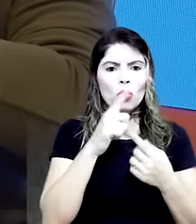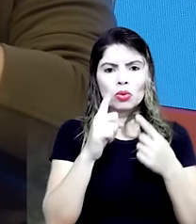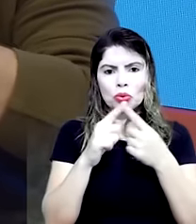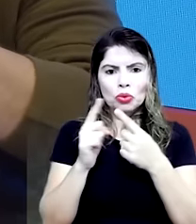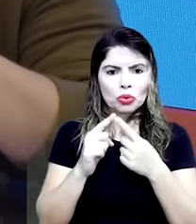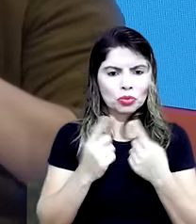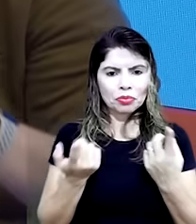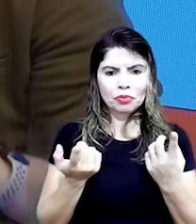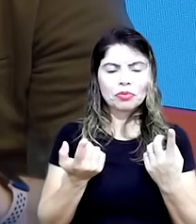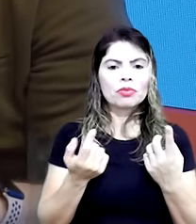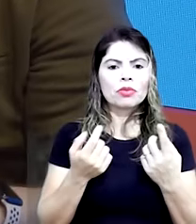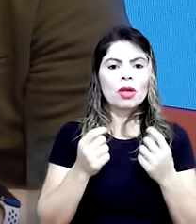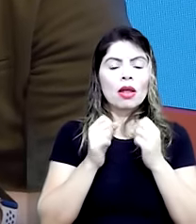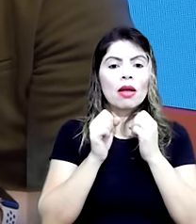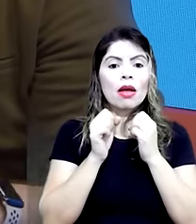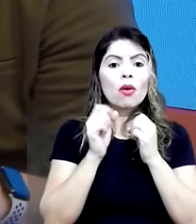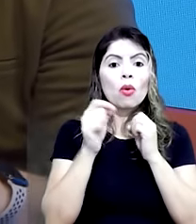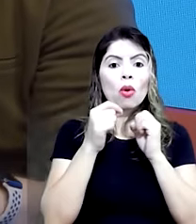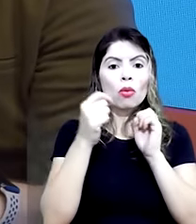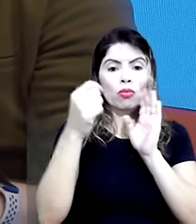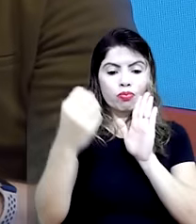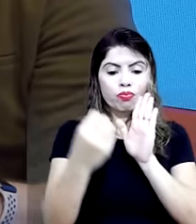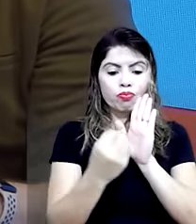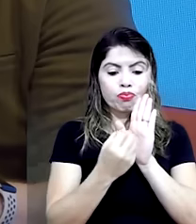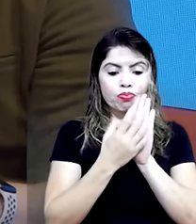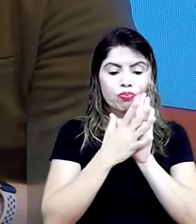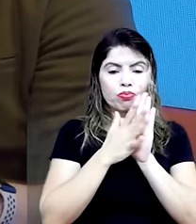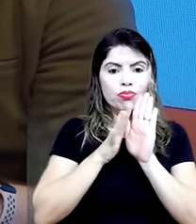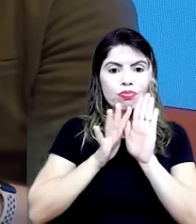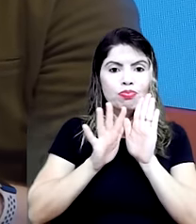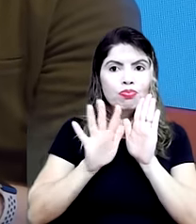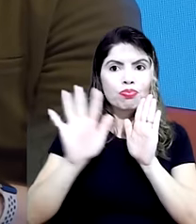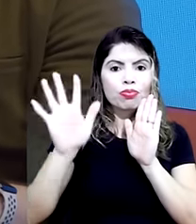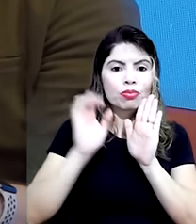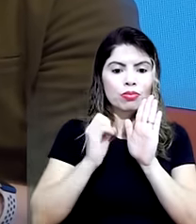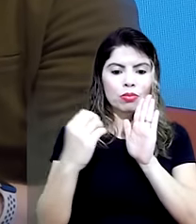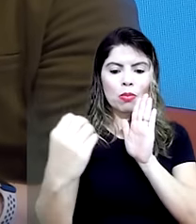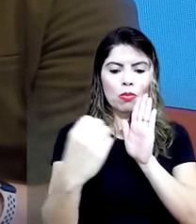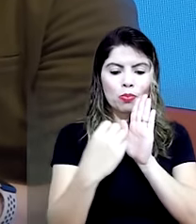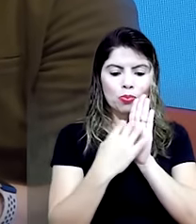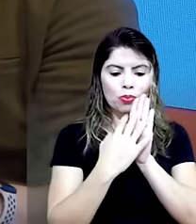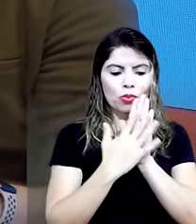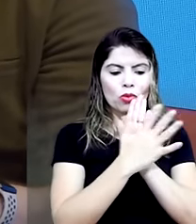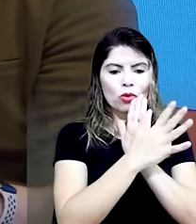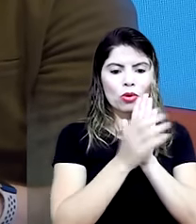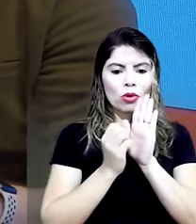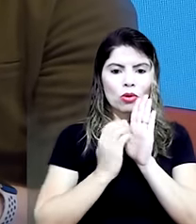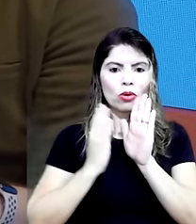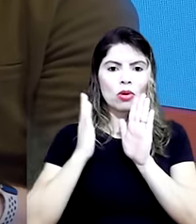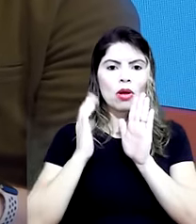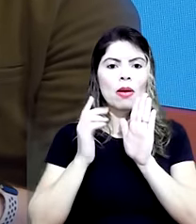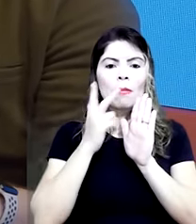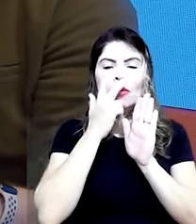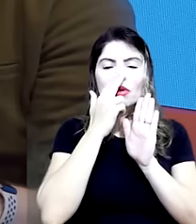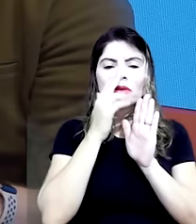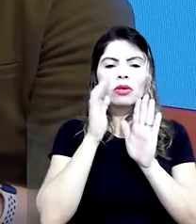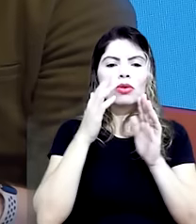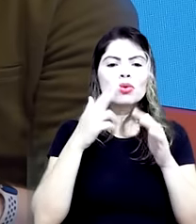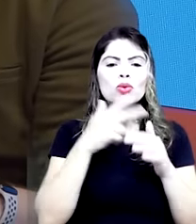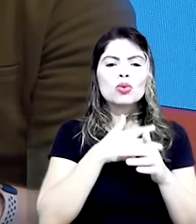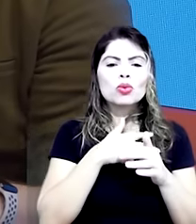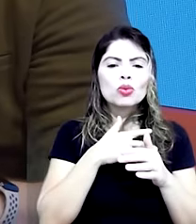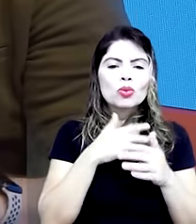e ajudar a distribuir de uma forma mais suave então isso evita aquele reflexo ela vai deixar uma luz mais confortável mais